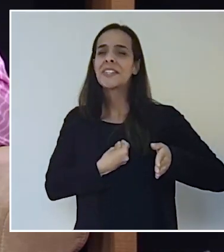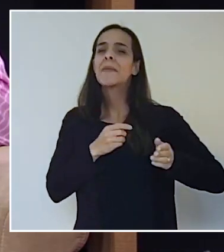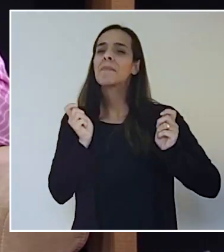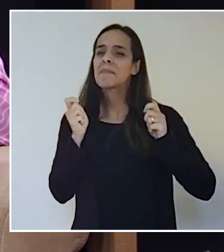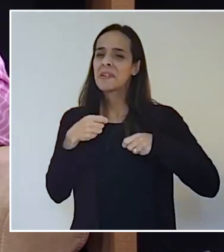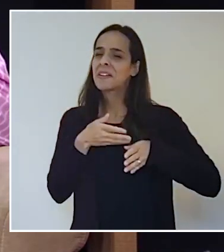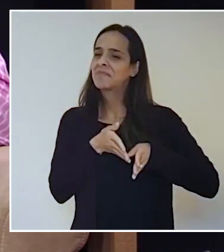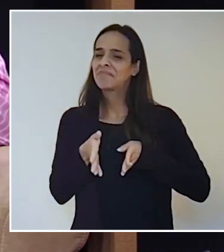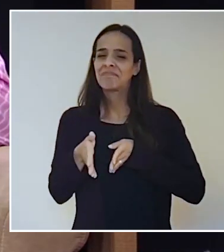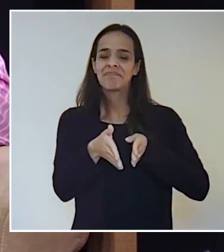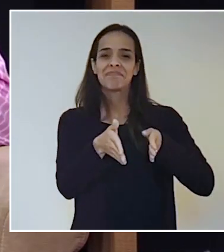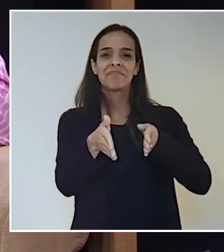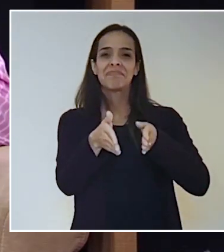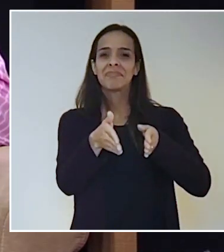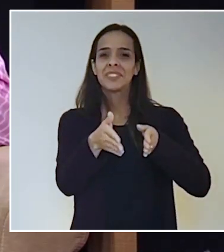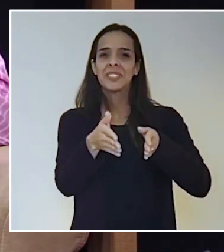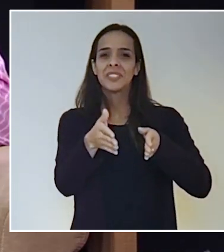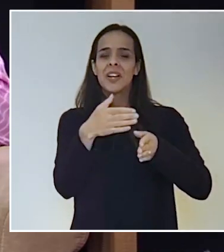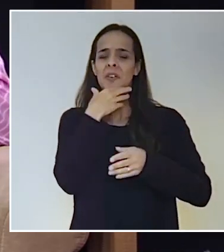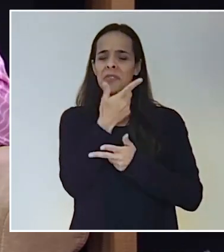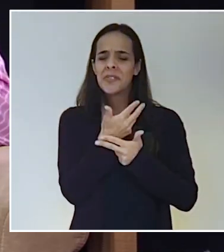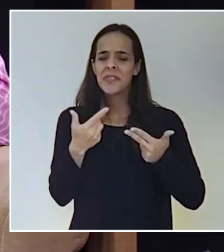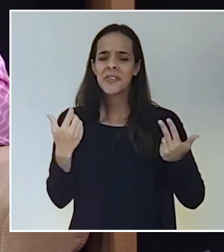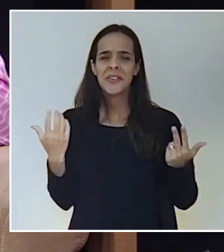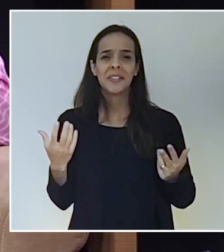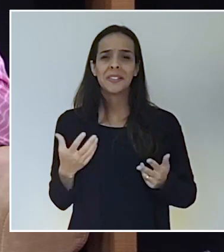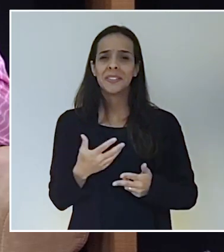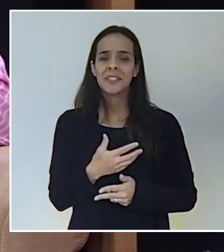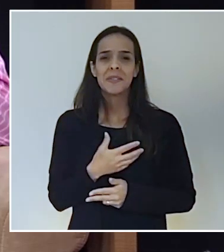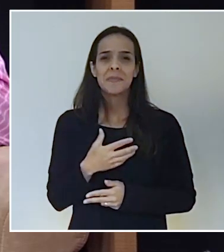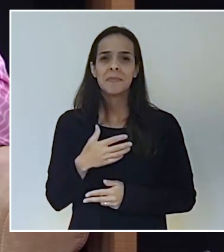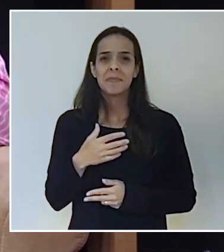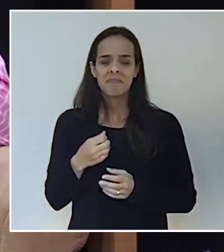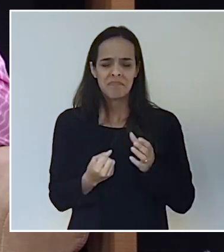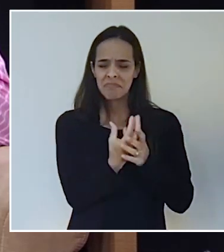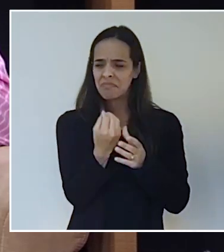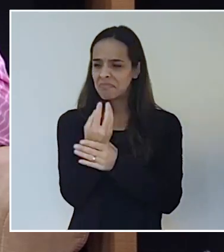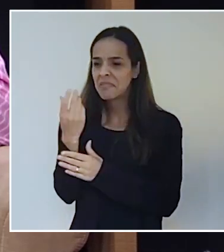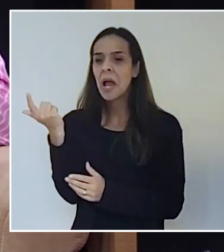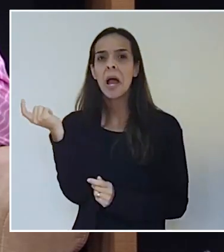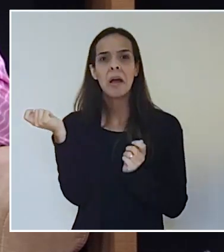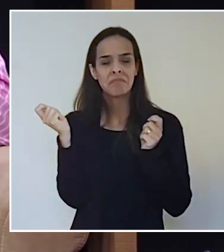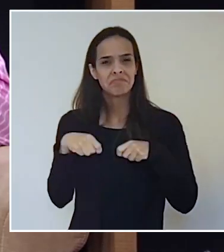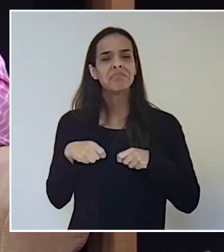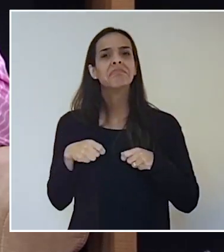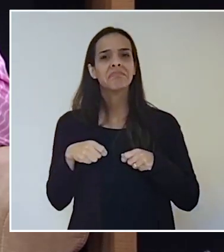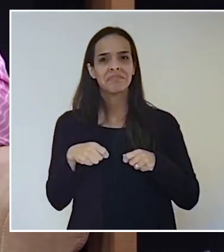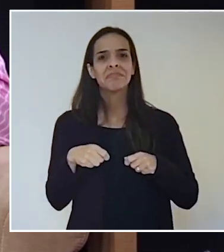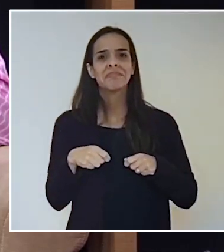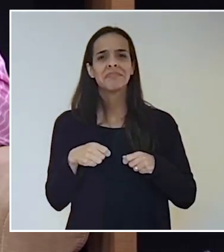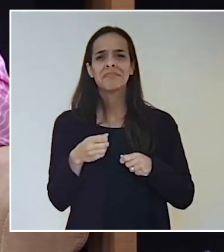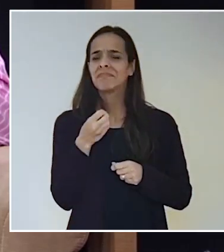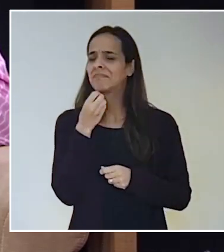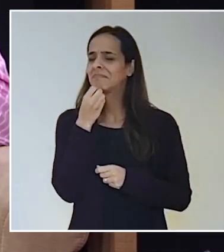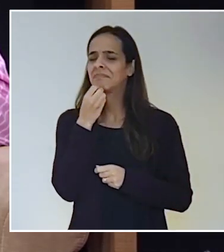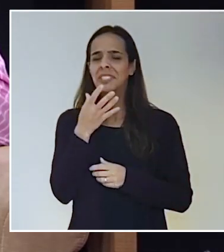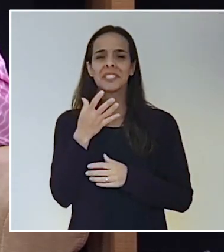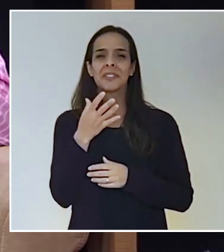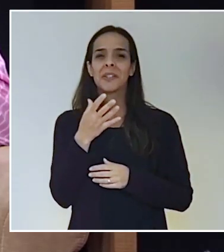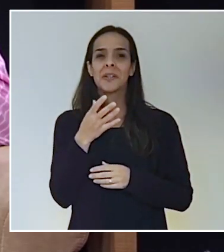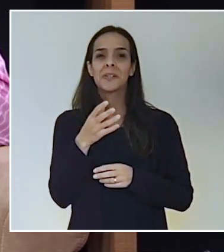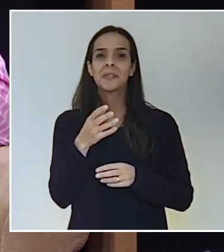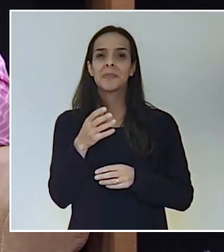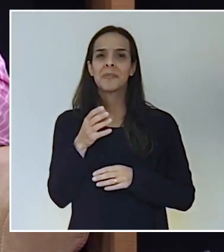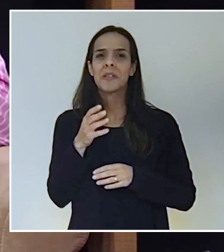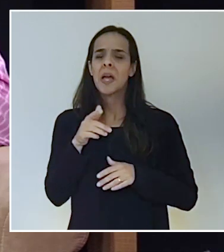benditos podem ser produzidos pela obra da restauração de Deus como fruto da oração.